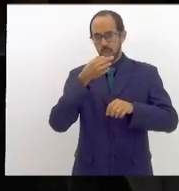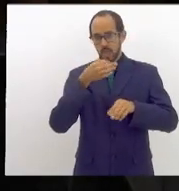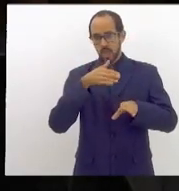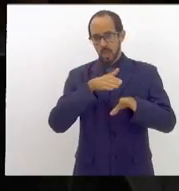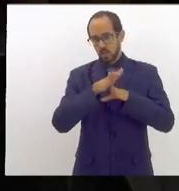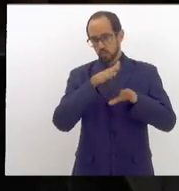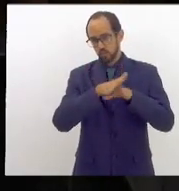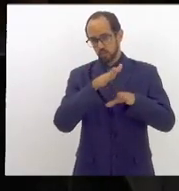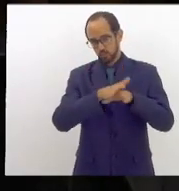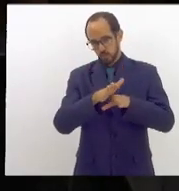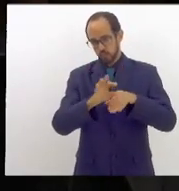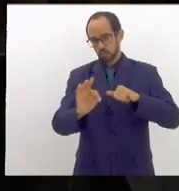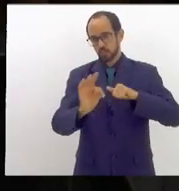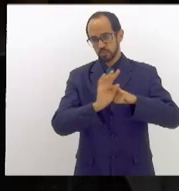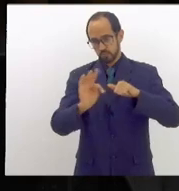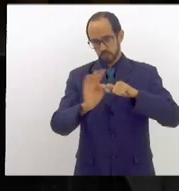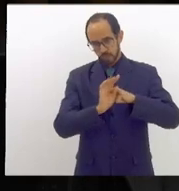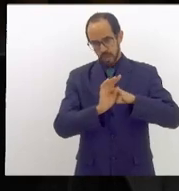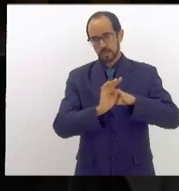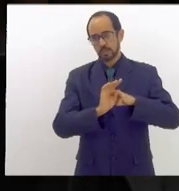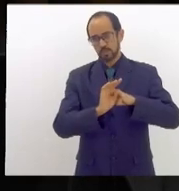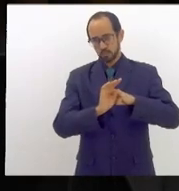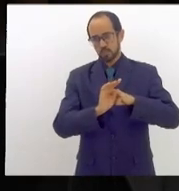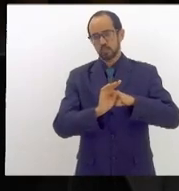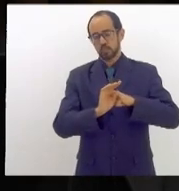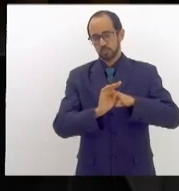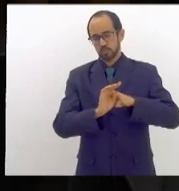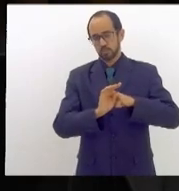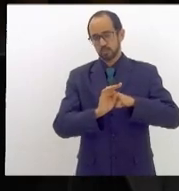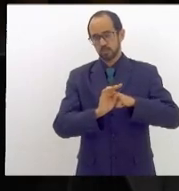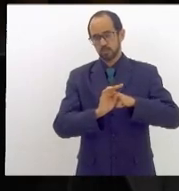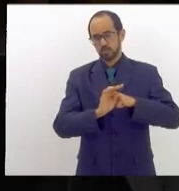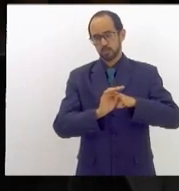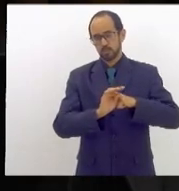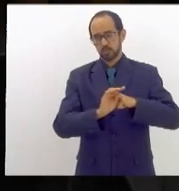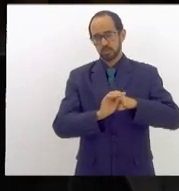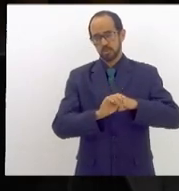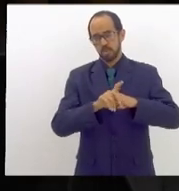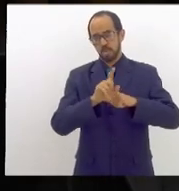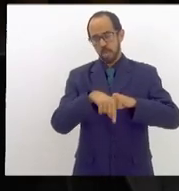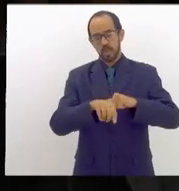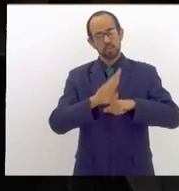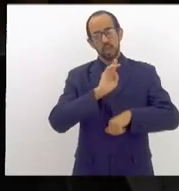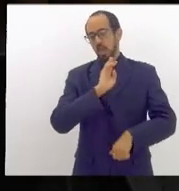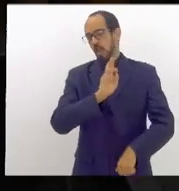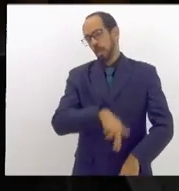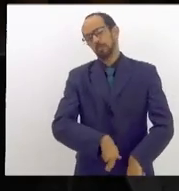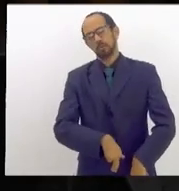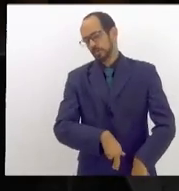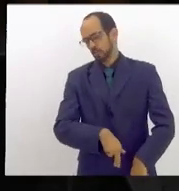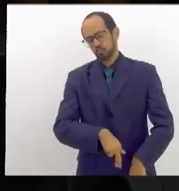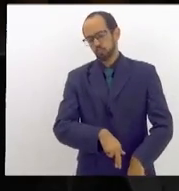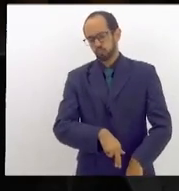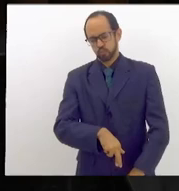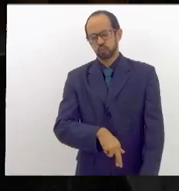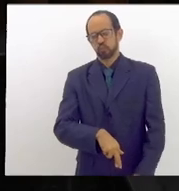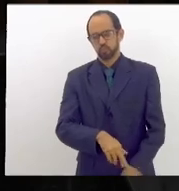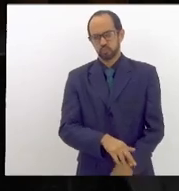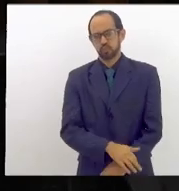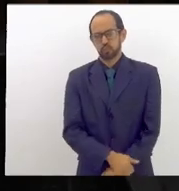dos técnicos do Tribunal de Contas do Estado foi pela reprovação das contas do governador